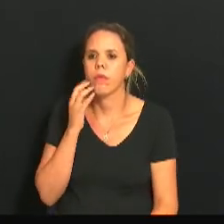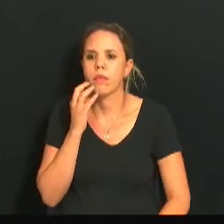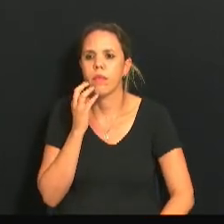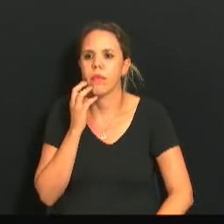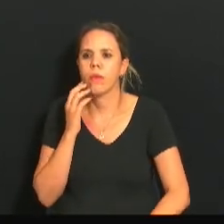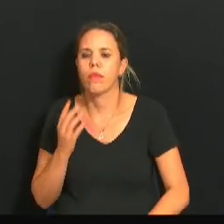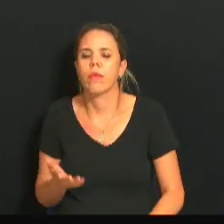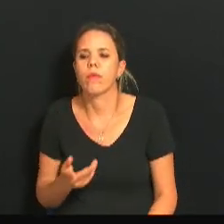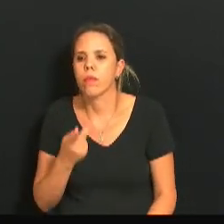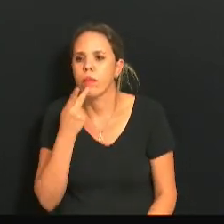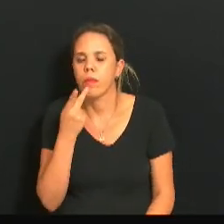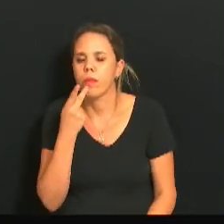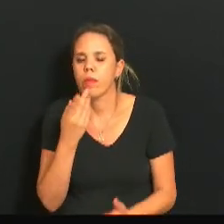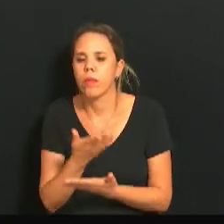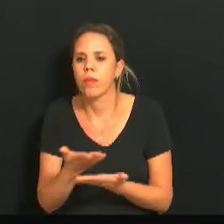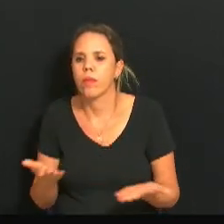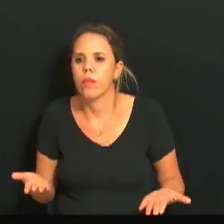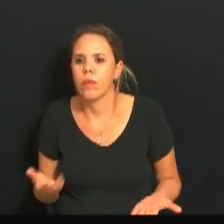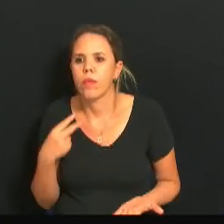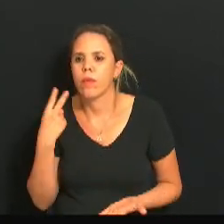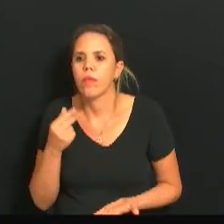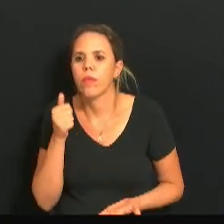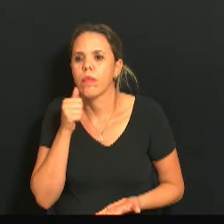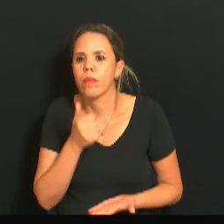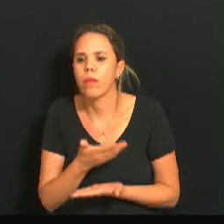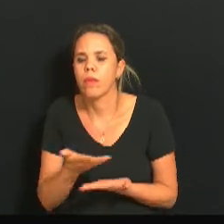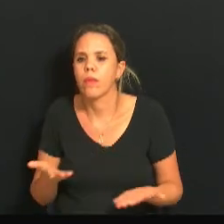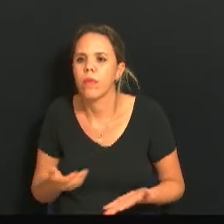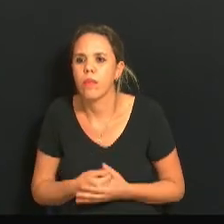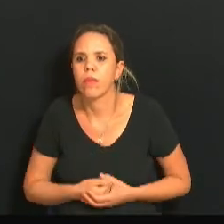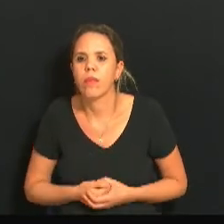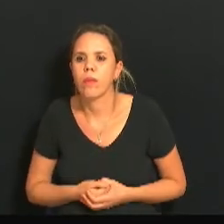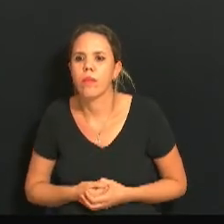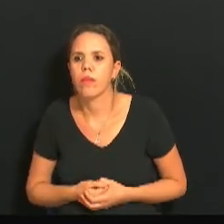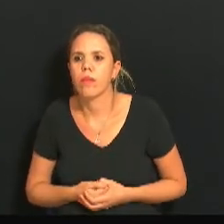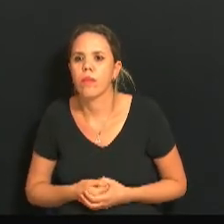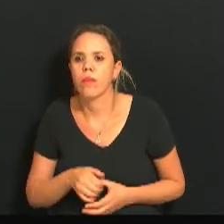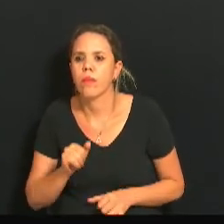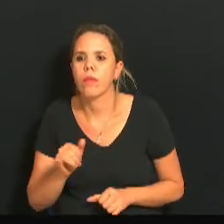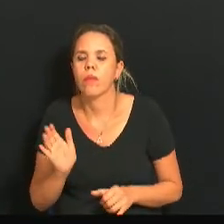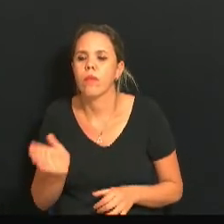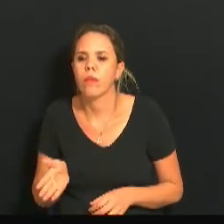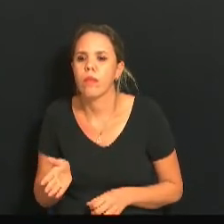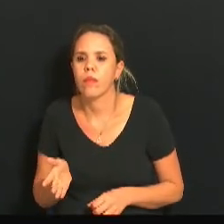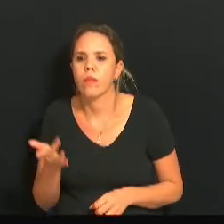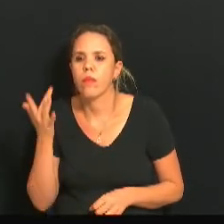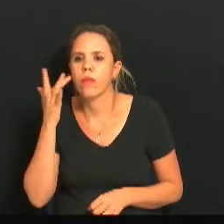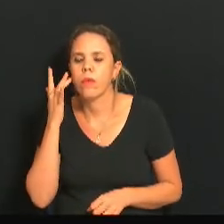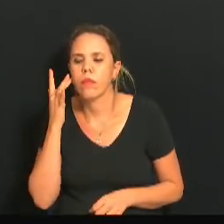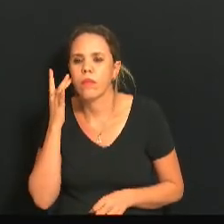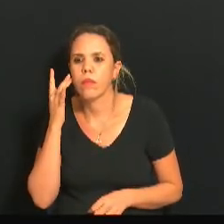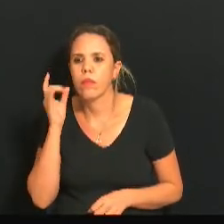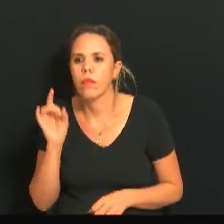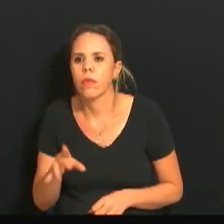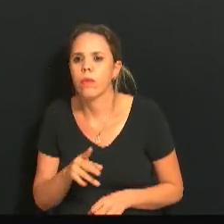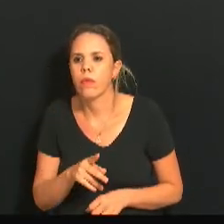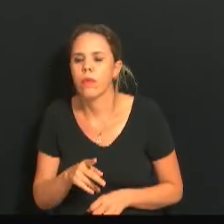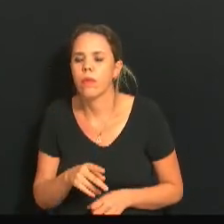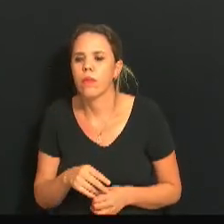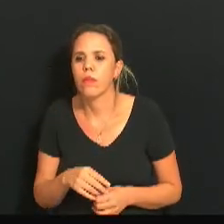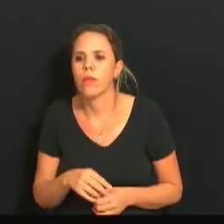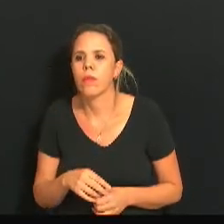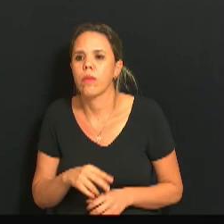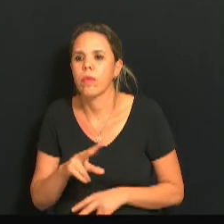vou falando aí as vereadoras E como eu disse aqui eu acho que será não o presente para vida